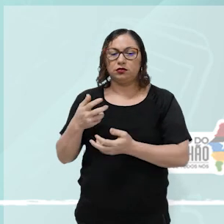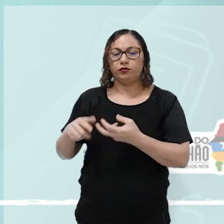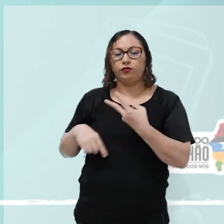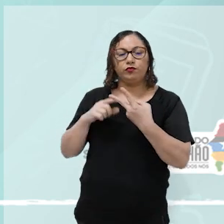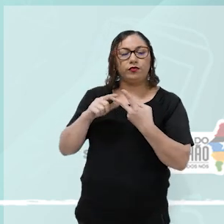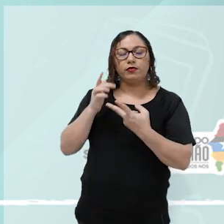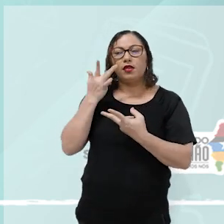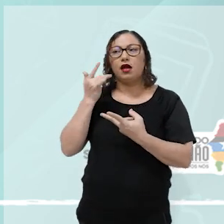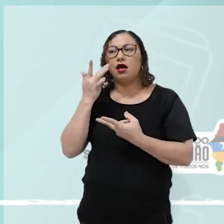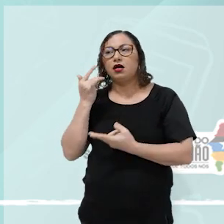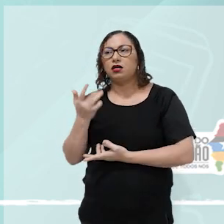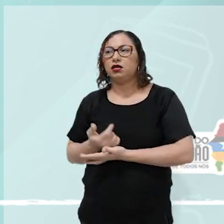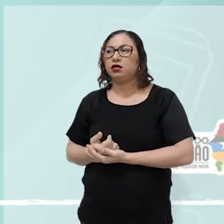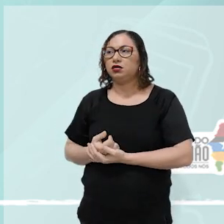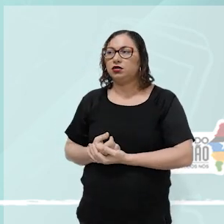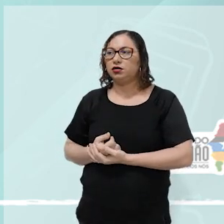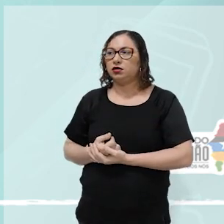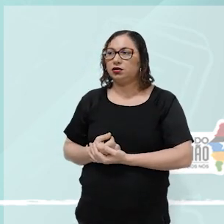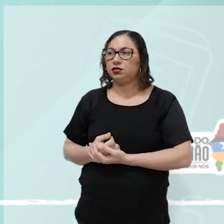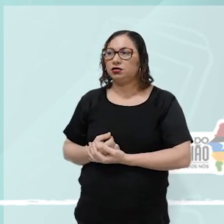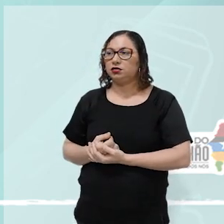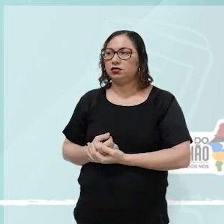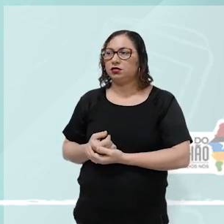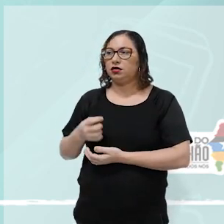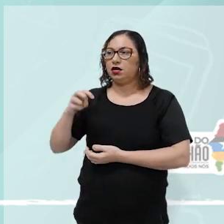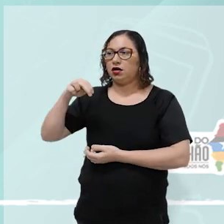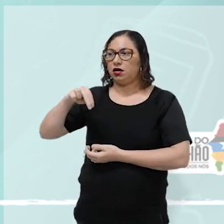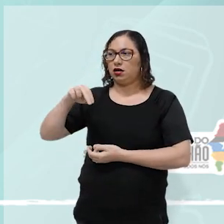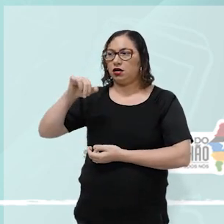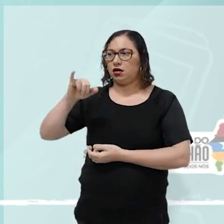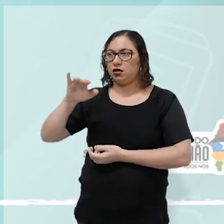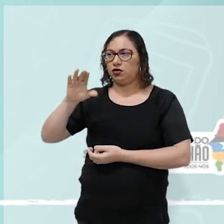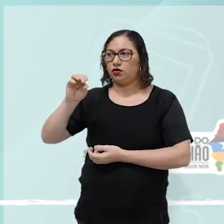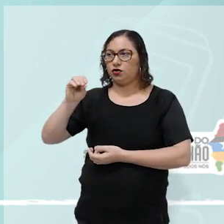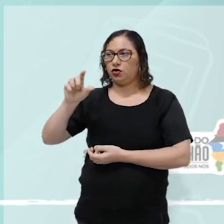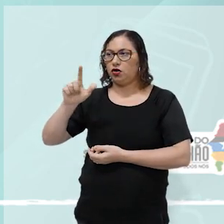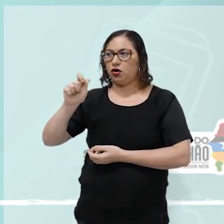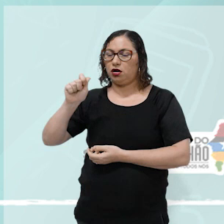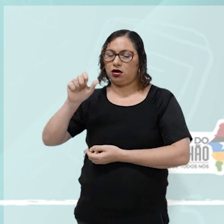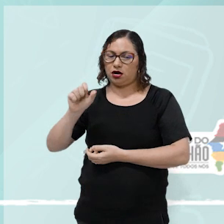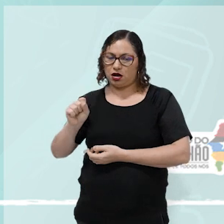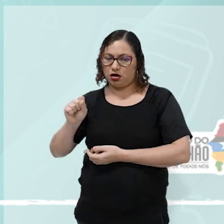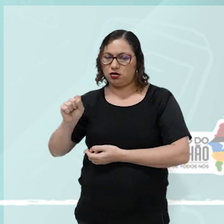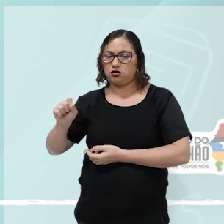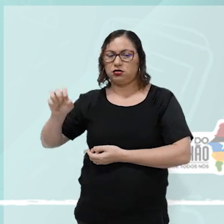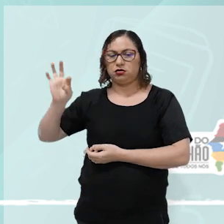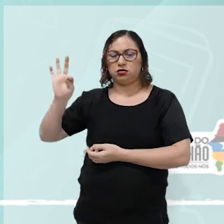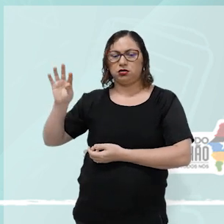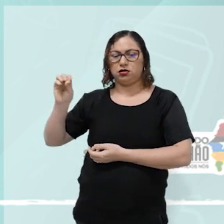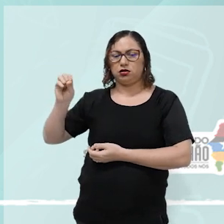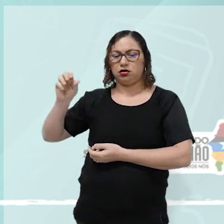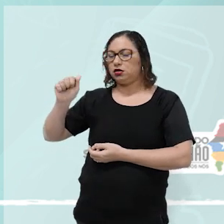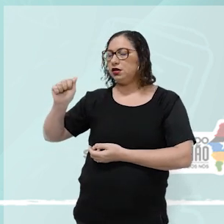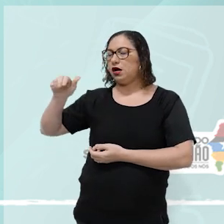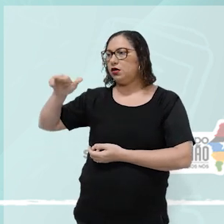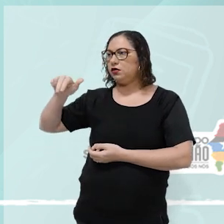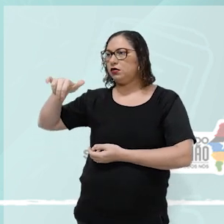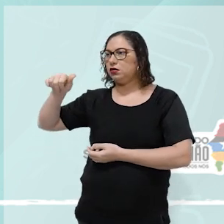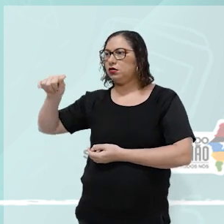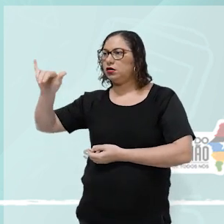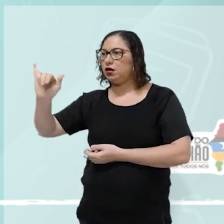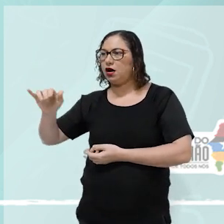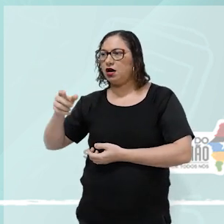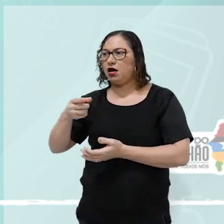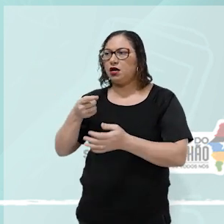linha, da missão artística francesa, Nicolas Tonai, pintor, aquarelista, sofreu perseguição